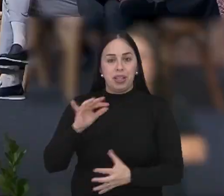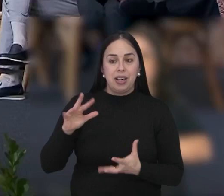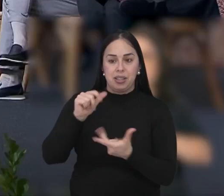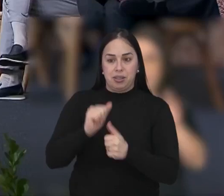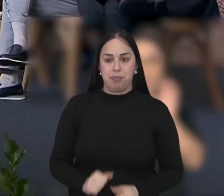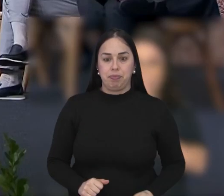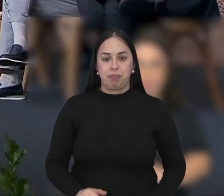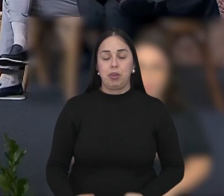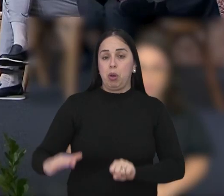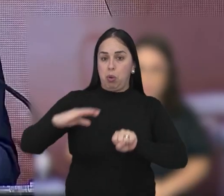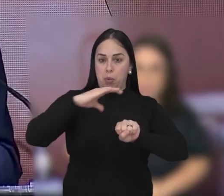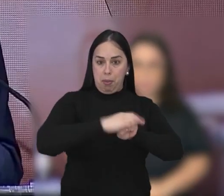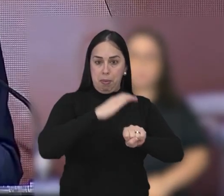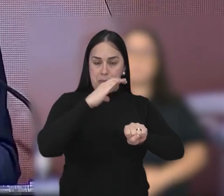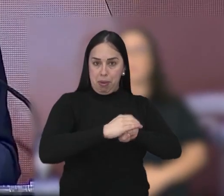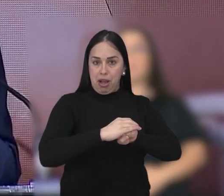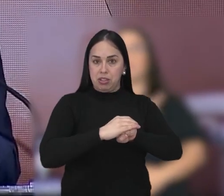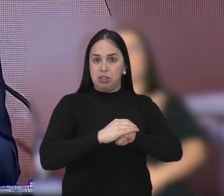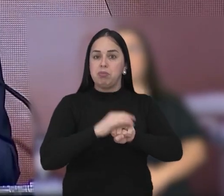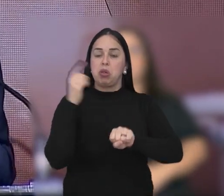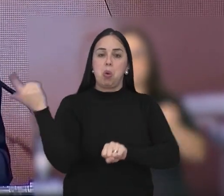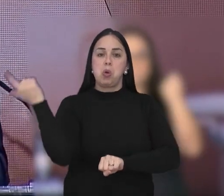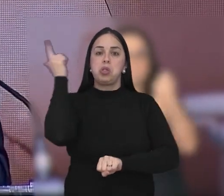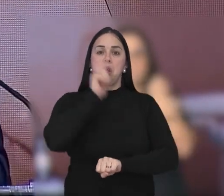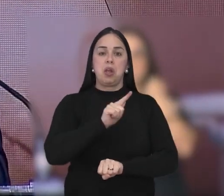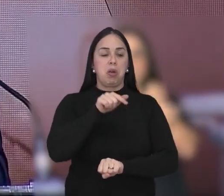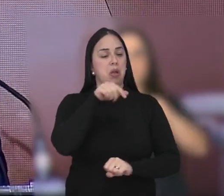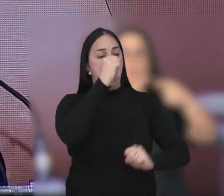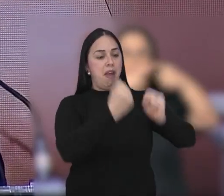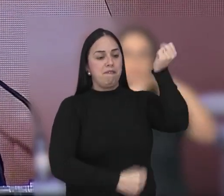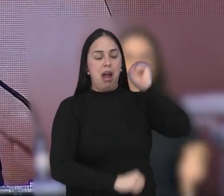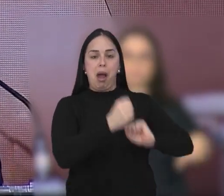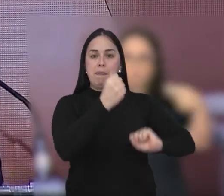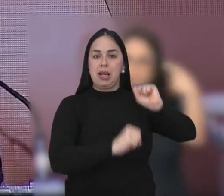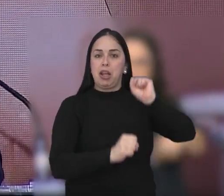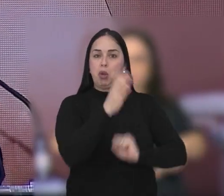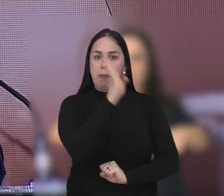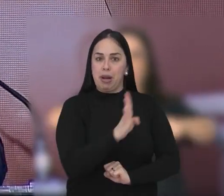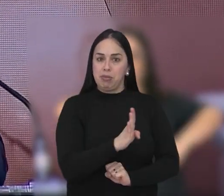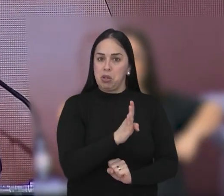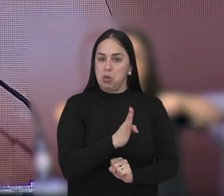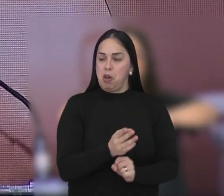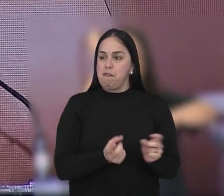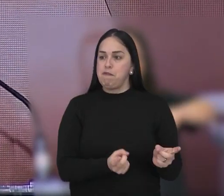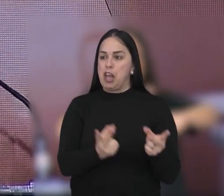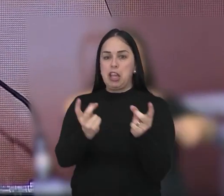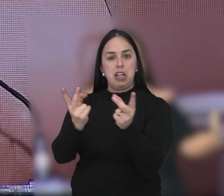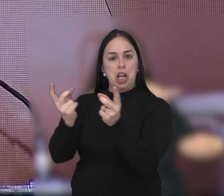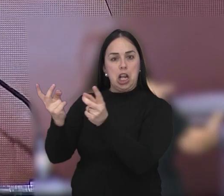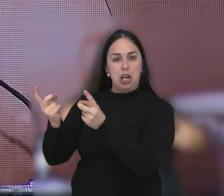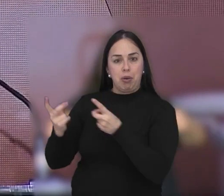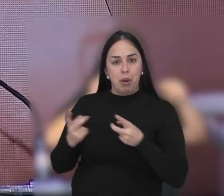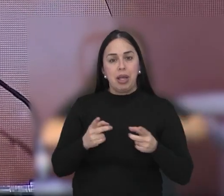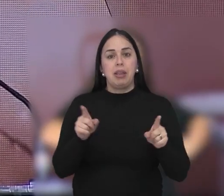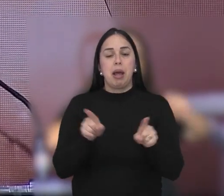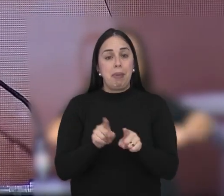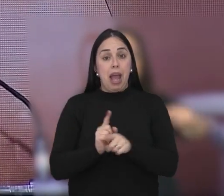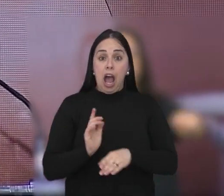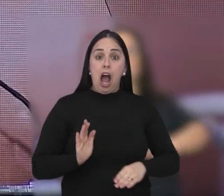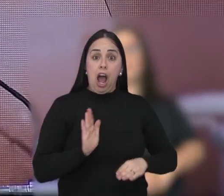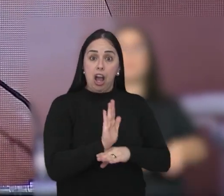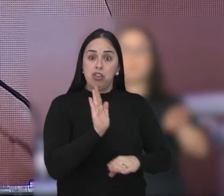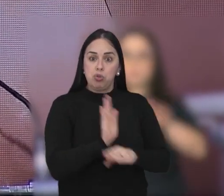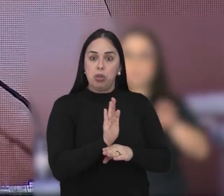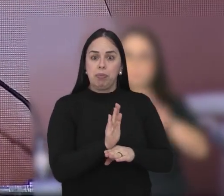internacional. O BNDES garante a competitividade da indústria brasileira no mercado global, ao mesmo tempo